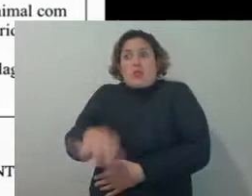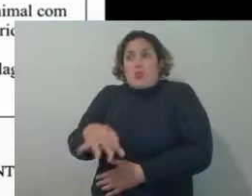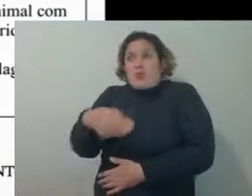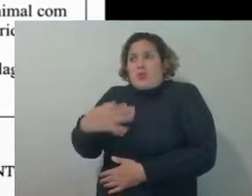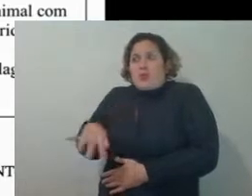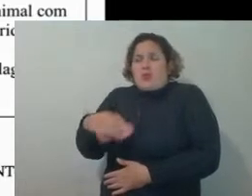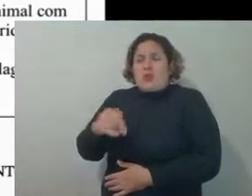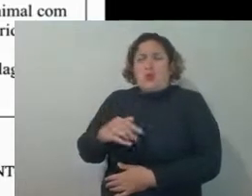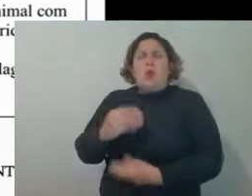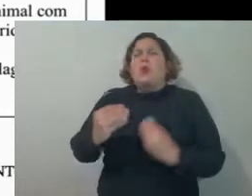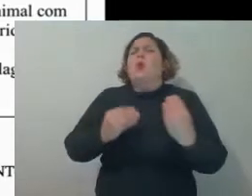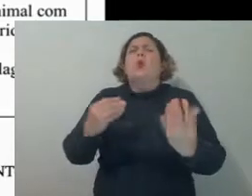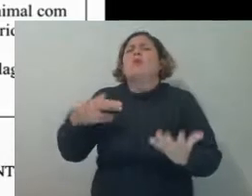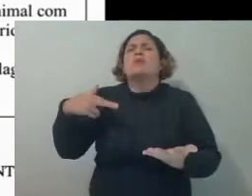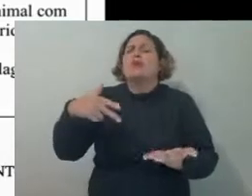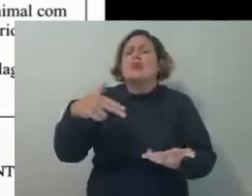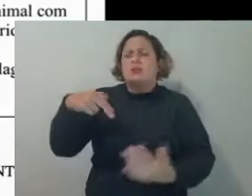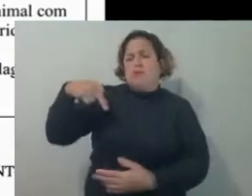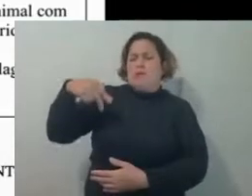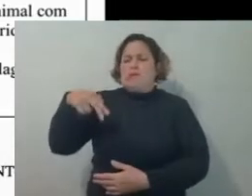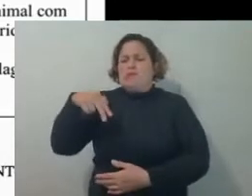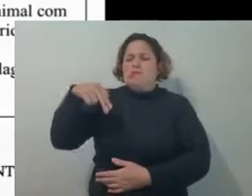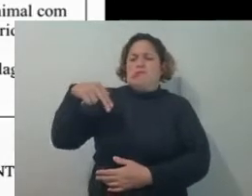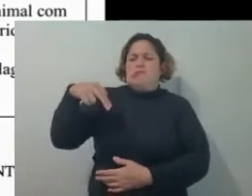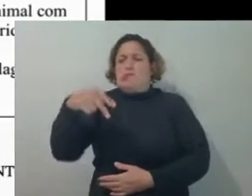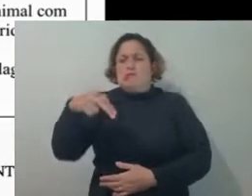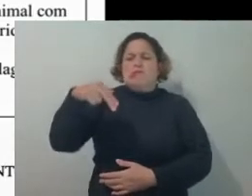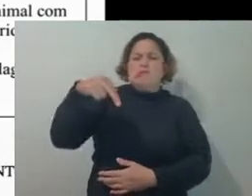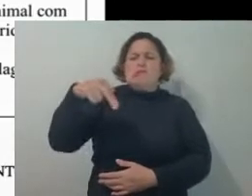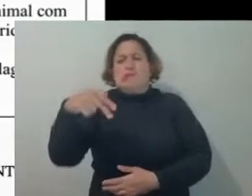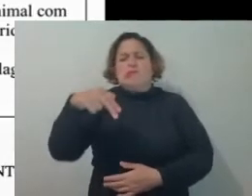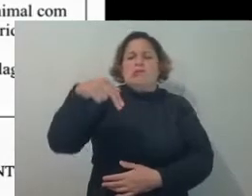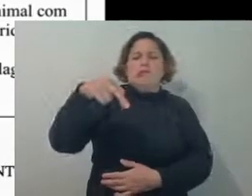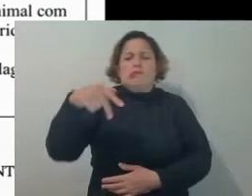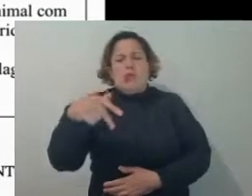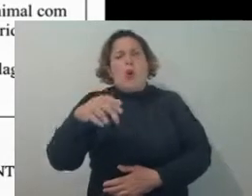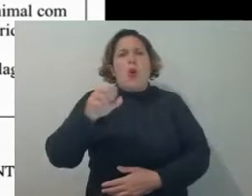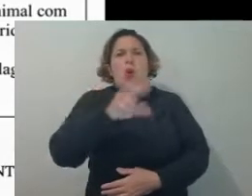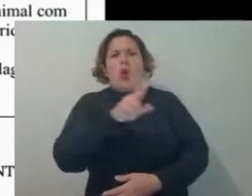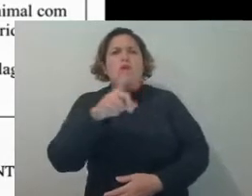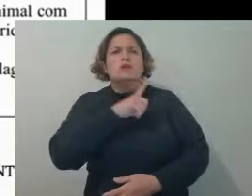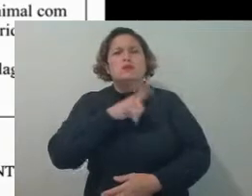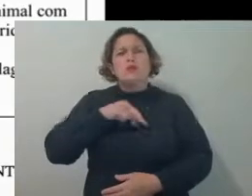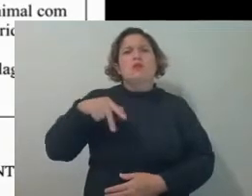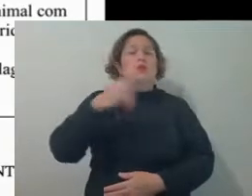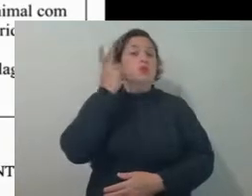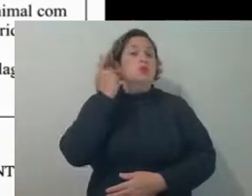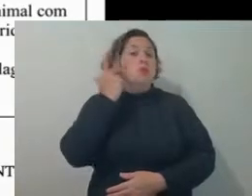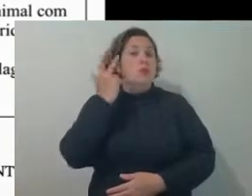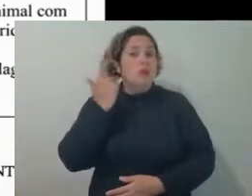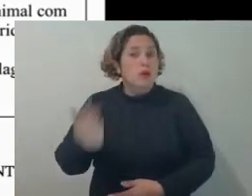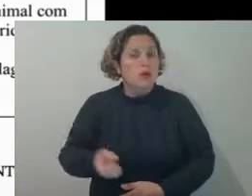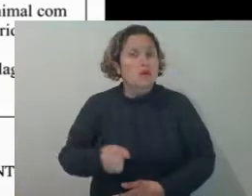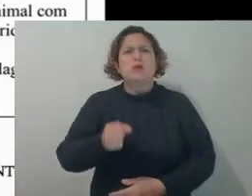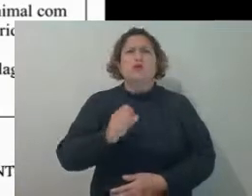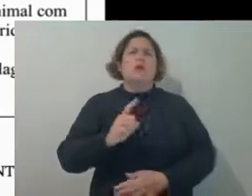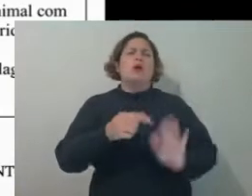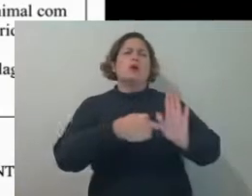tá caminhando, se ele tá claudicando, né, mancando, ou se ele tá caminhando normalmente, se ele